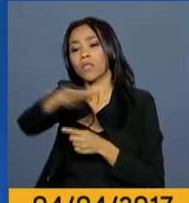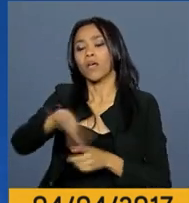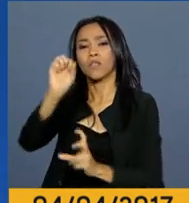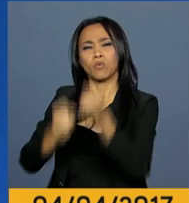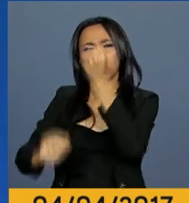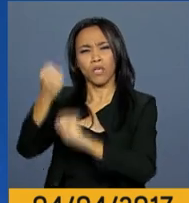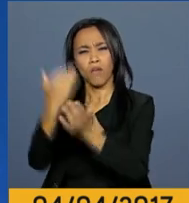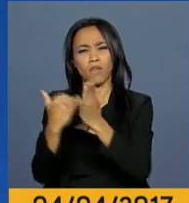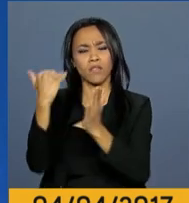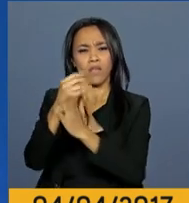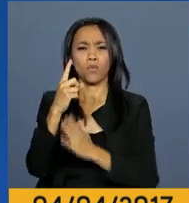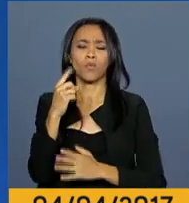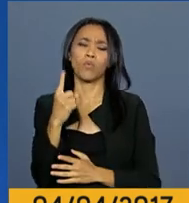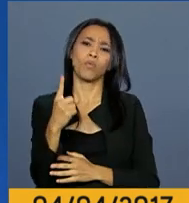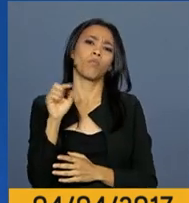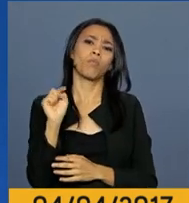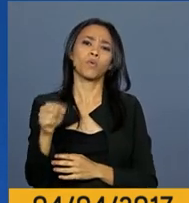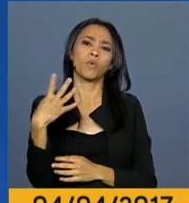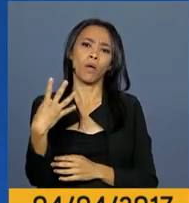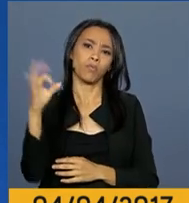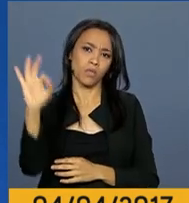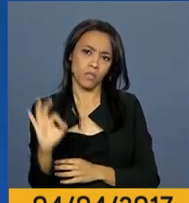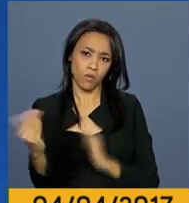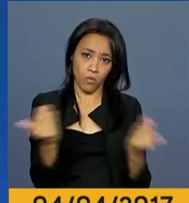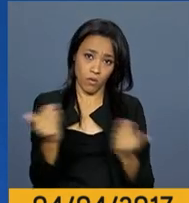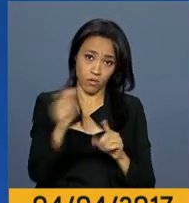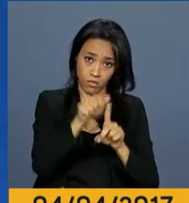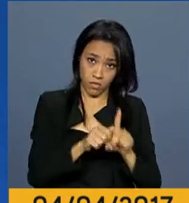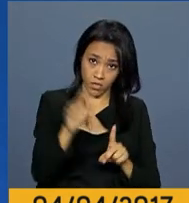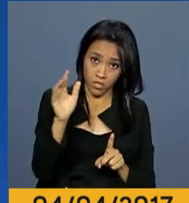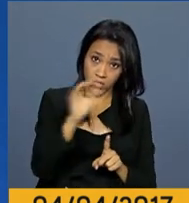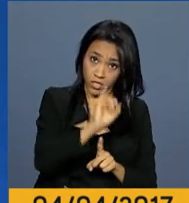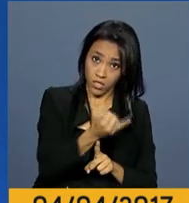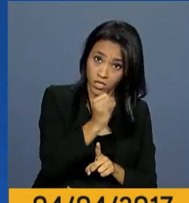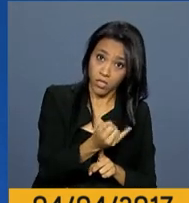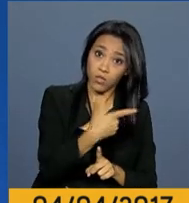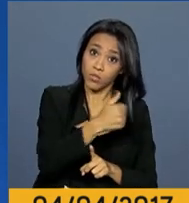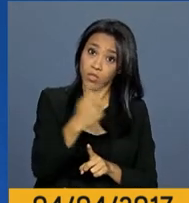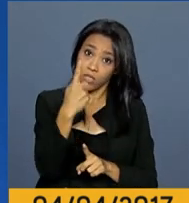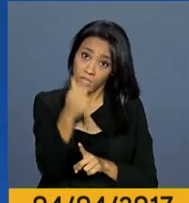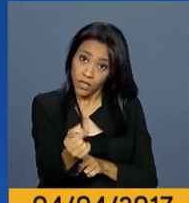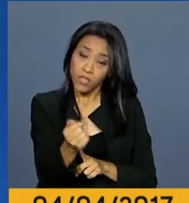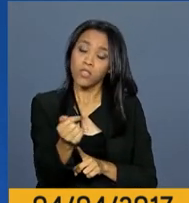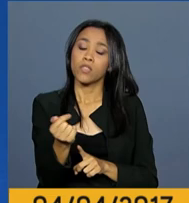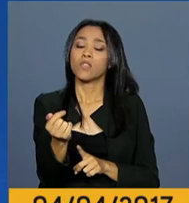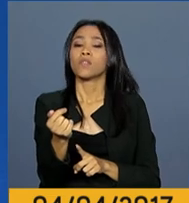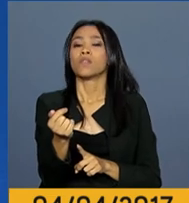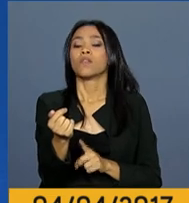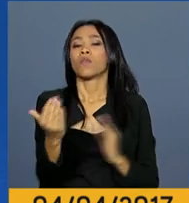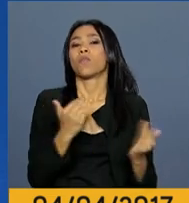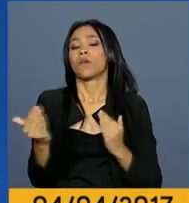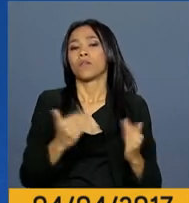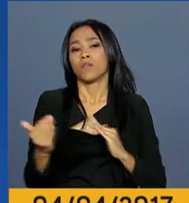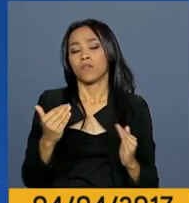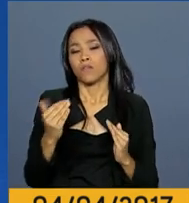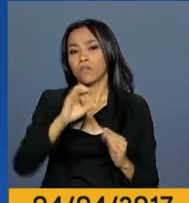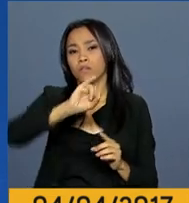de 1,4% na comparação de janeiro de 2017 com janeiro de